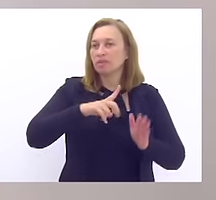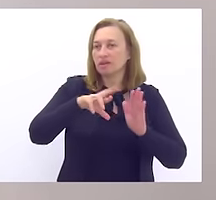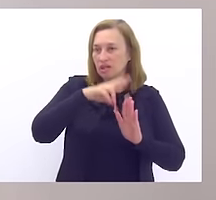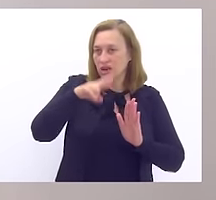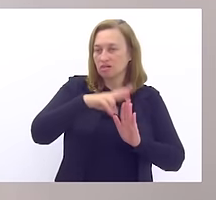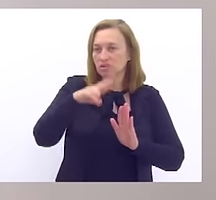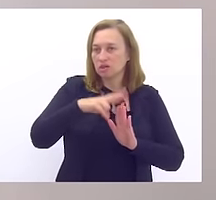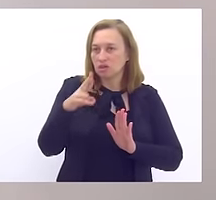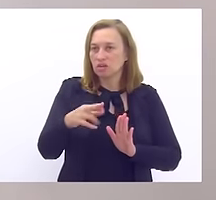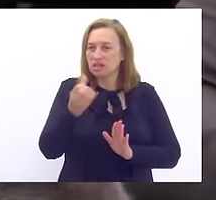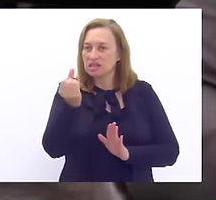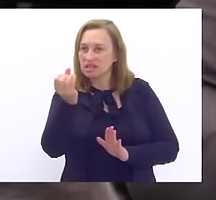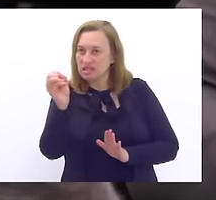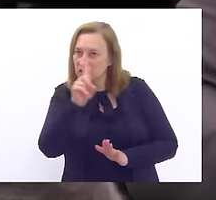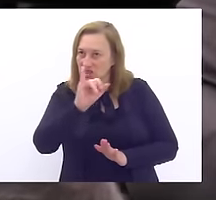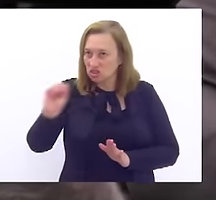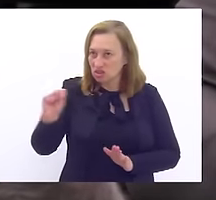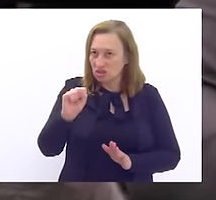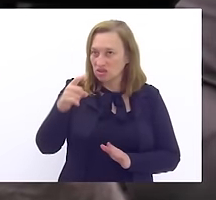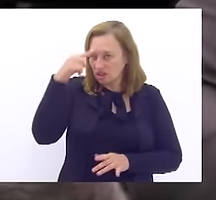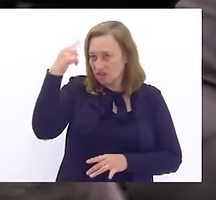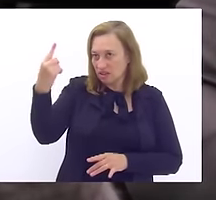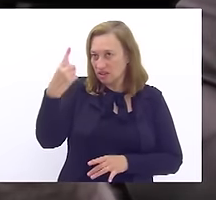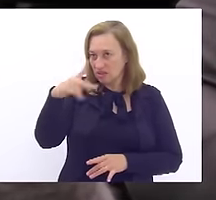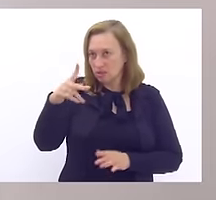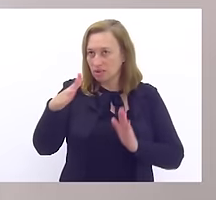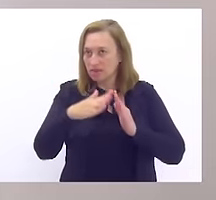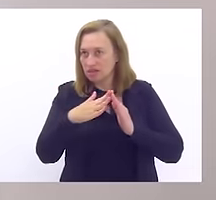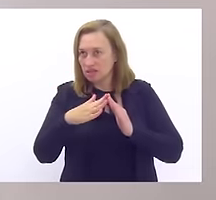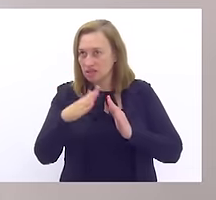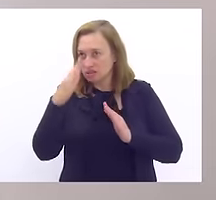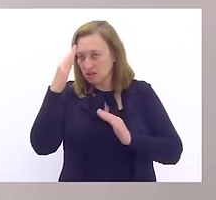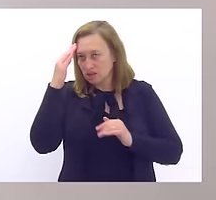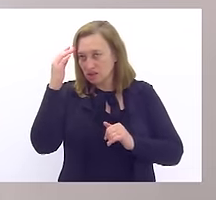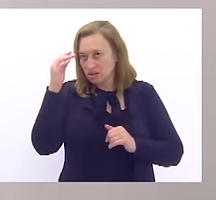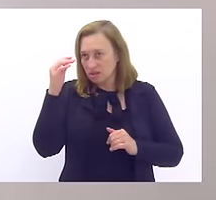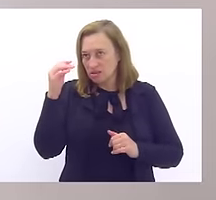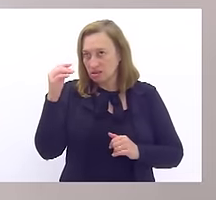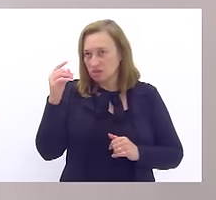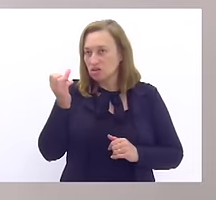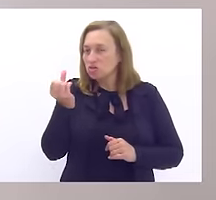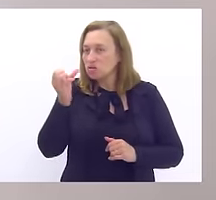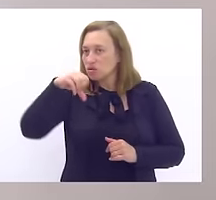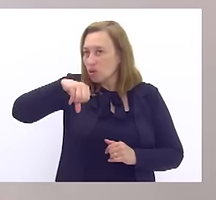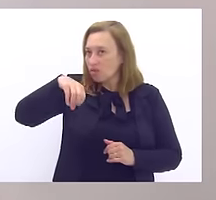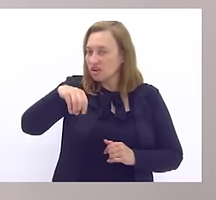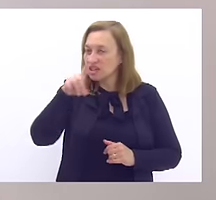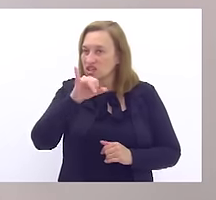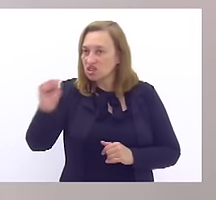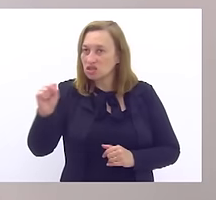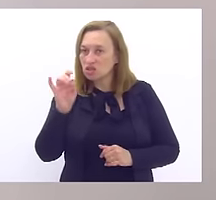esse 60 dias e a senhora tá inventando da sua cabeça são 90 dias